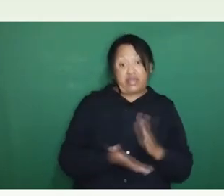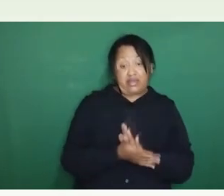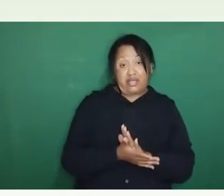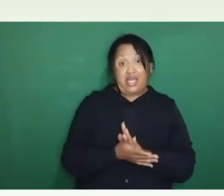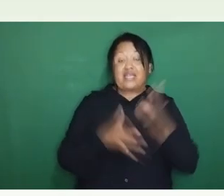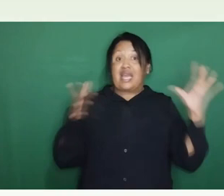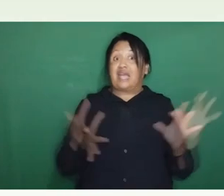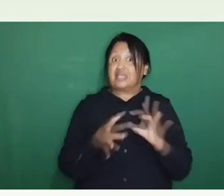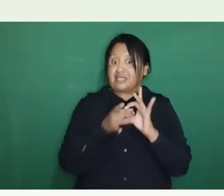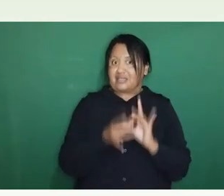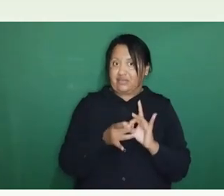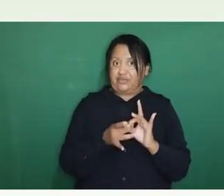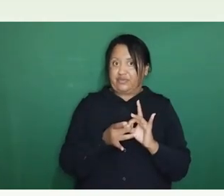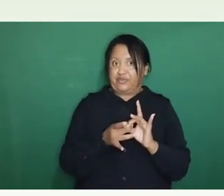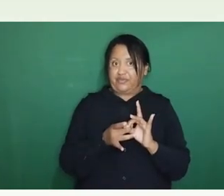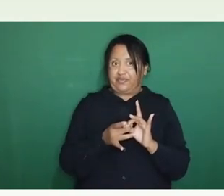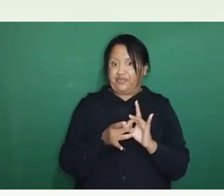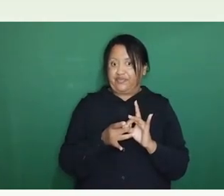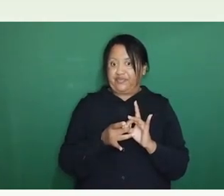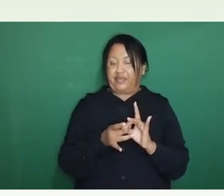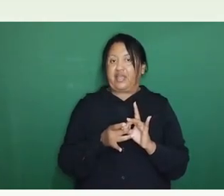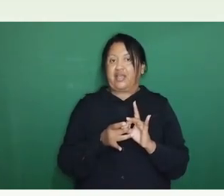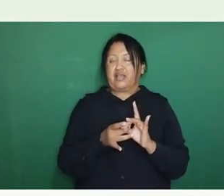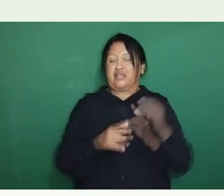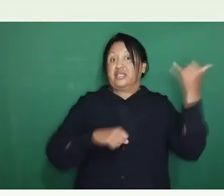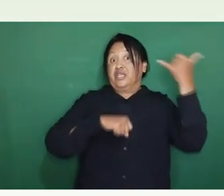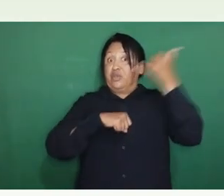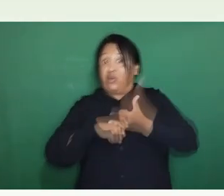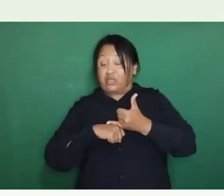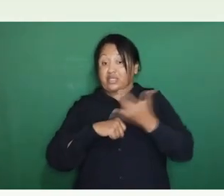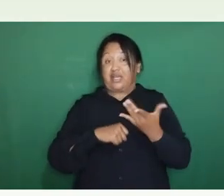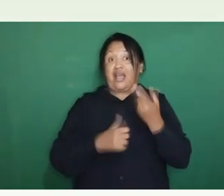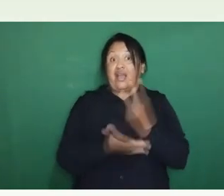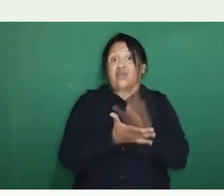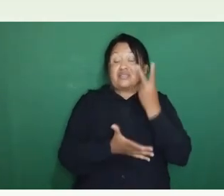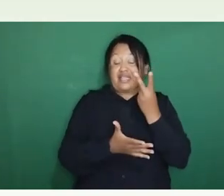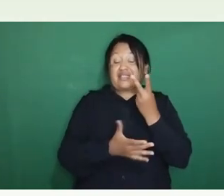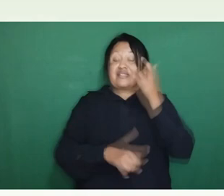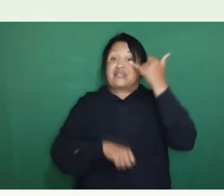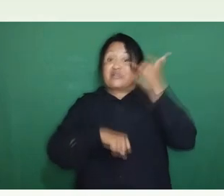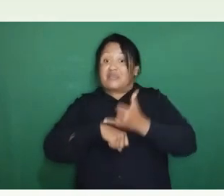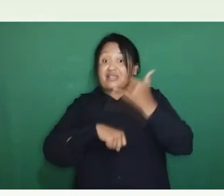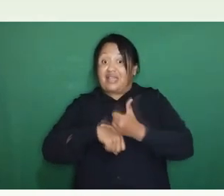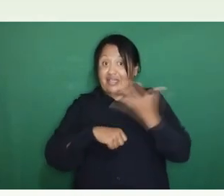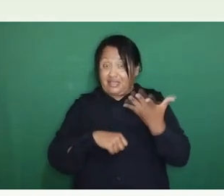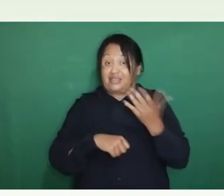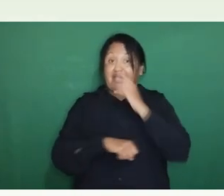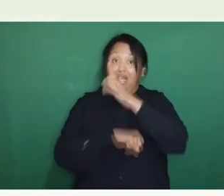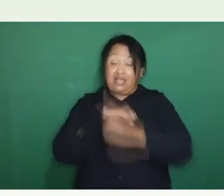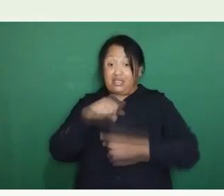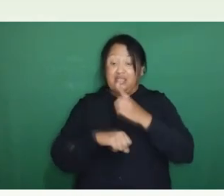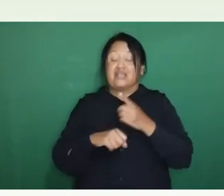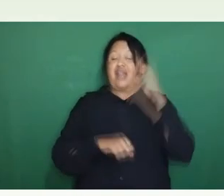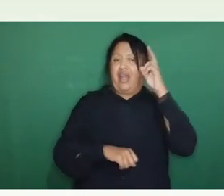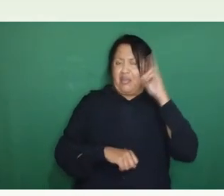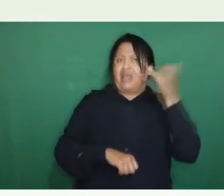e o único ocorre esse os átomos de metais né metais aqui vocês podem lembrar dos metais